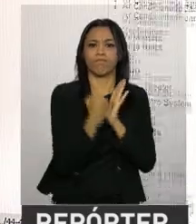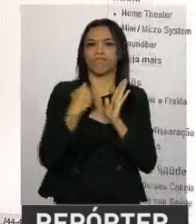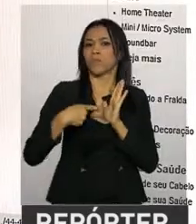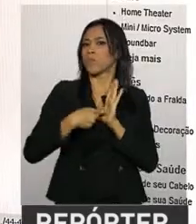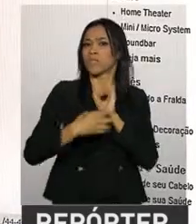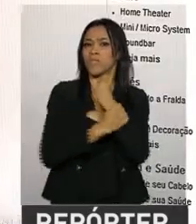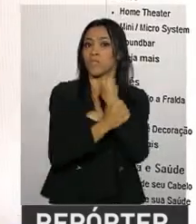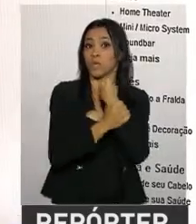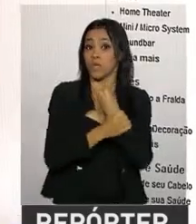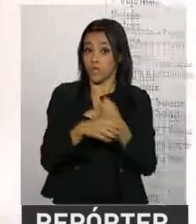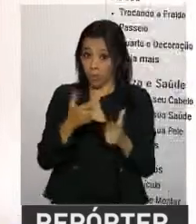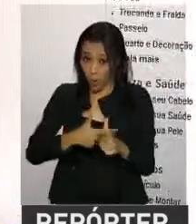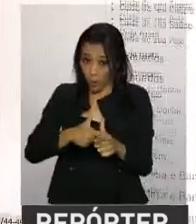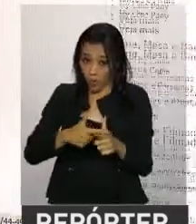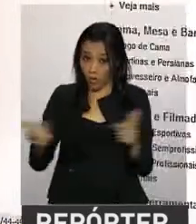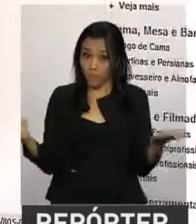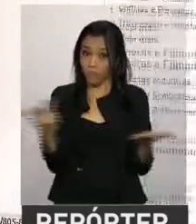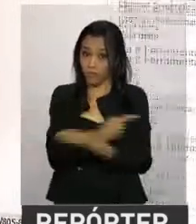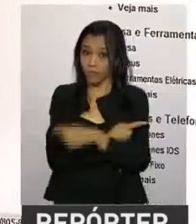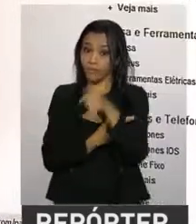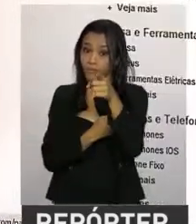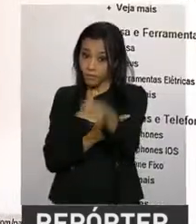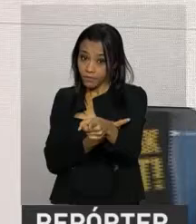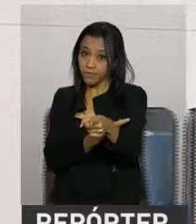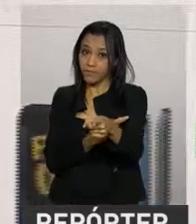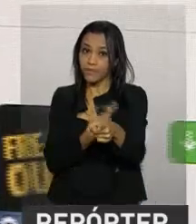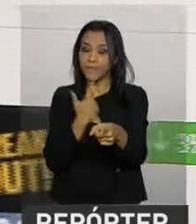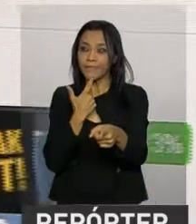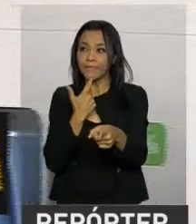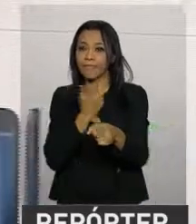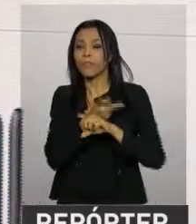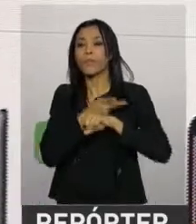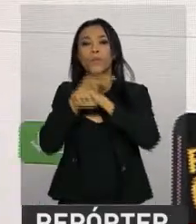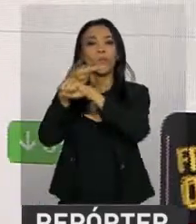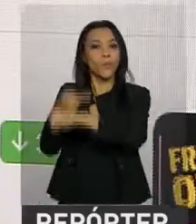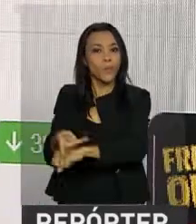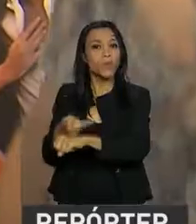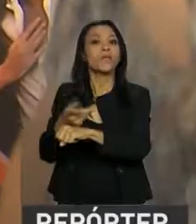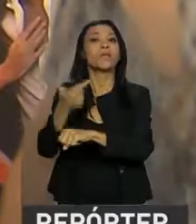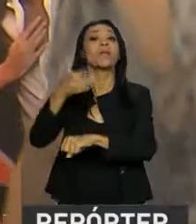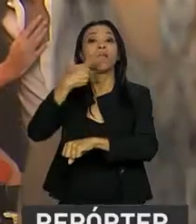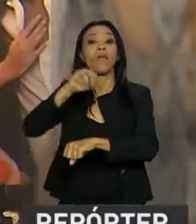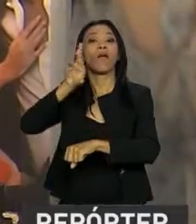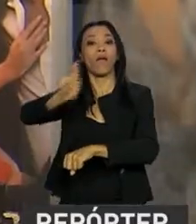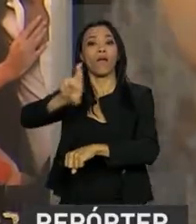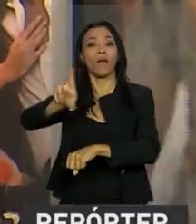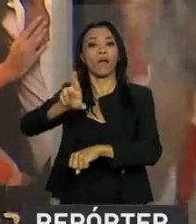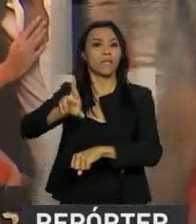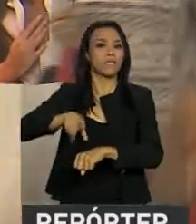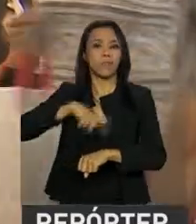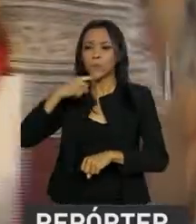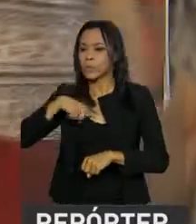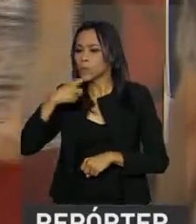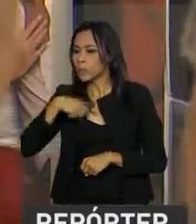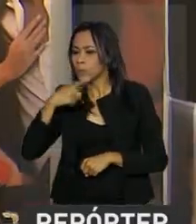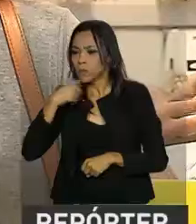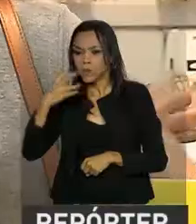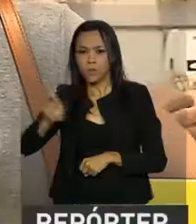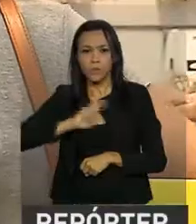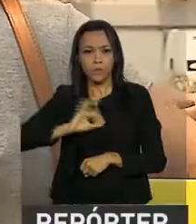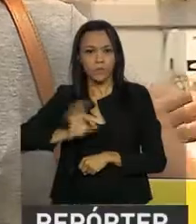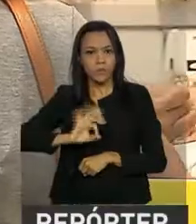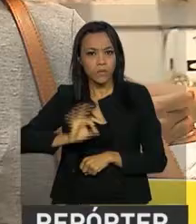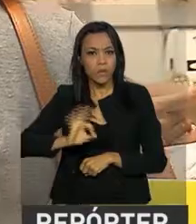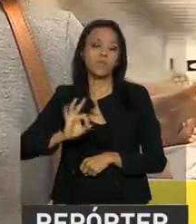segurança. Teve problemas nos sites de comércio eletrônico? Procure o fornecedor. Em caso de não ser devidamente atendido,